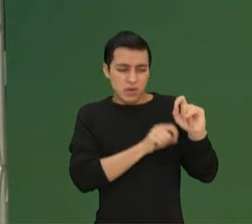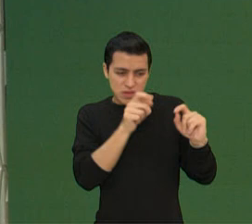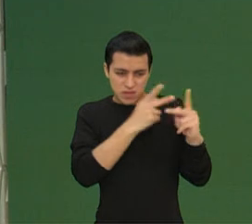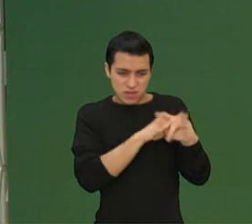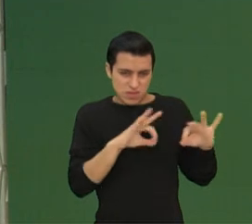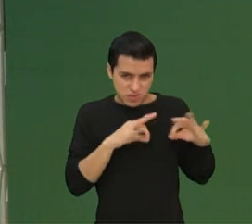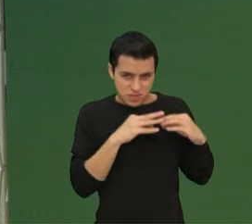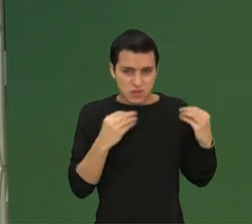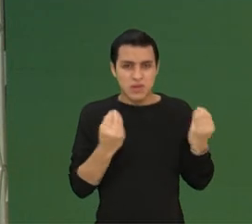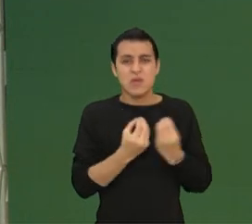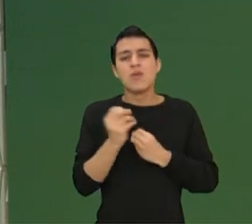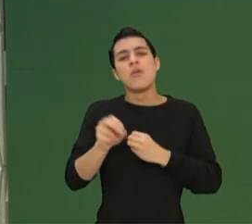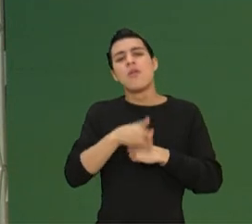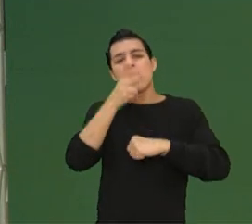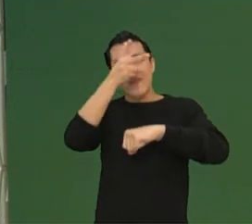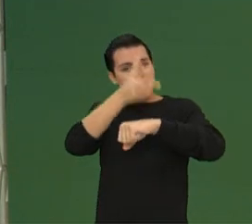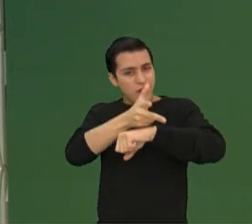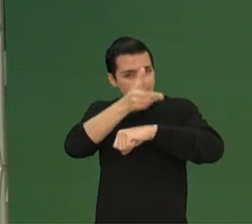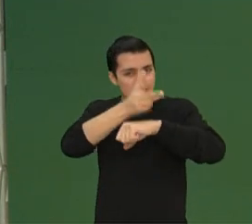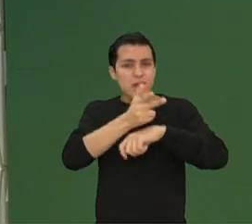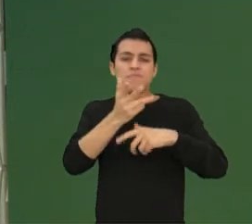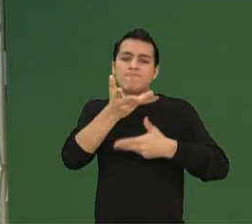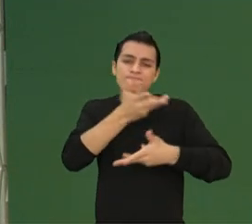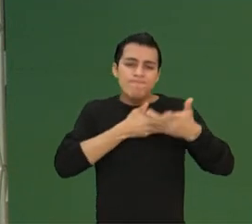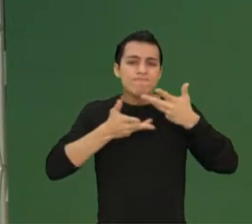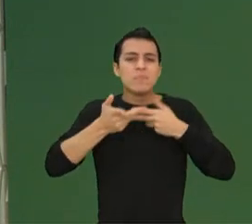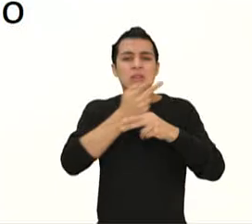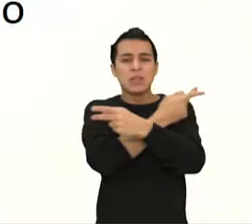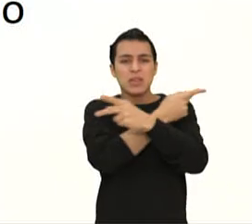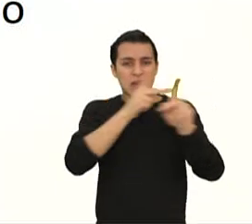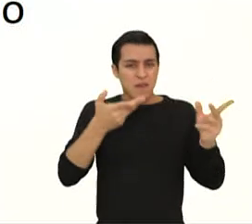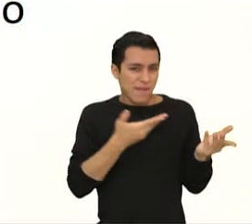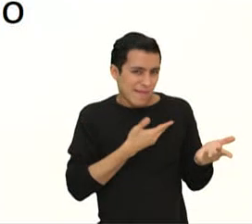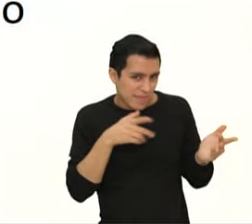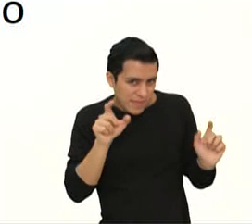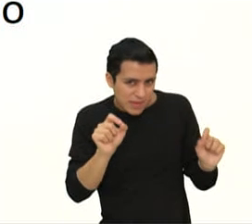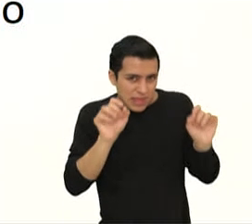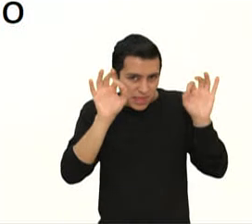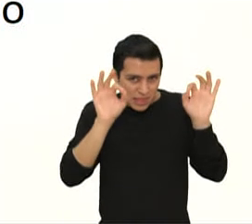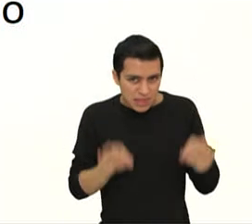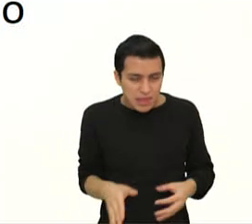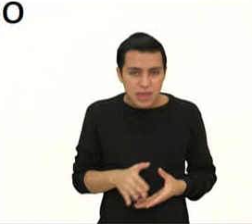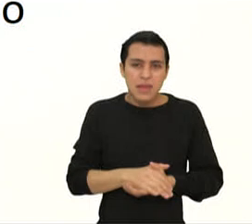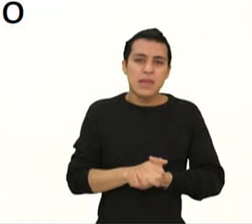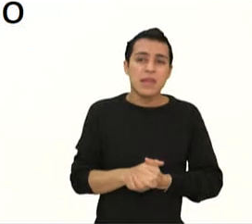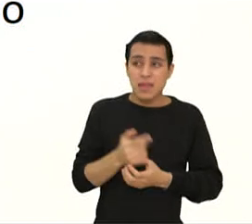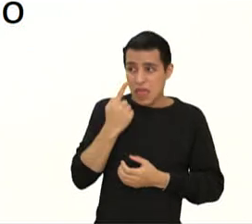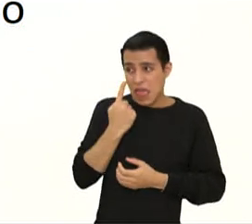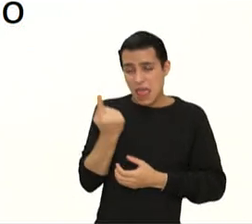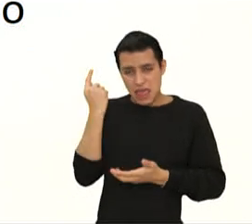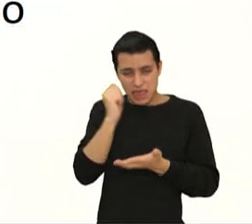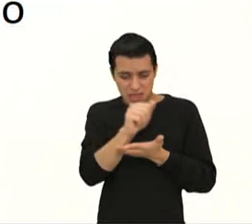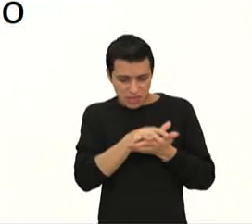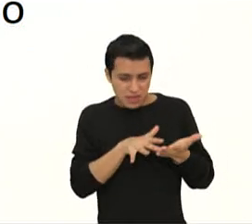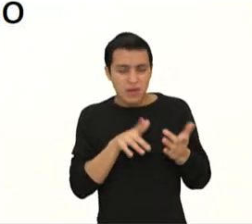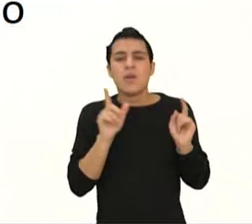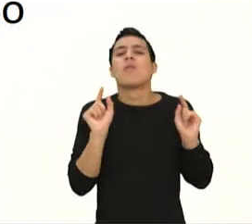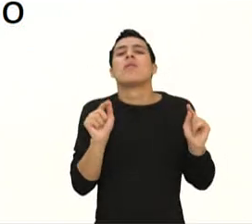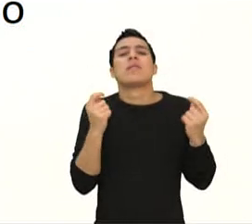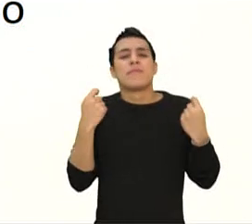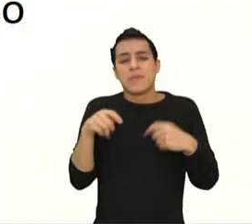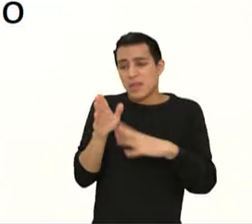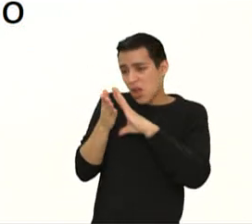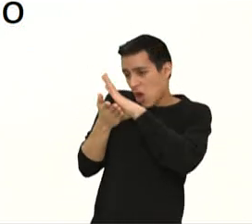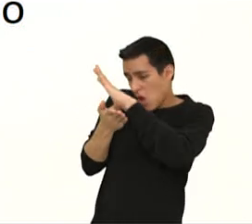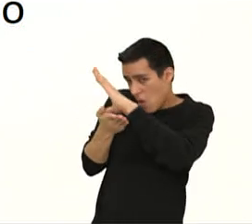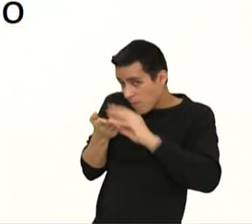sua família ou grave um vídeo para compartilhar com seus colegas, certo? Essa atividade você deve copiá-la